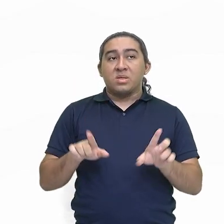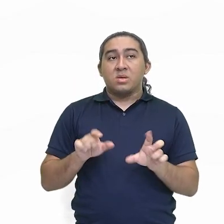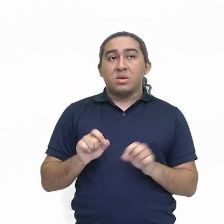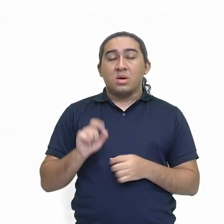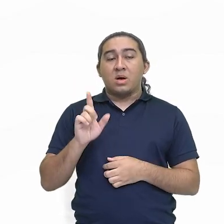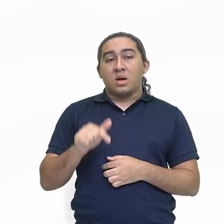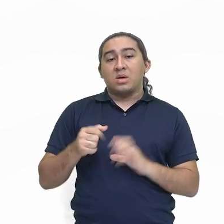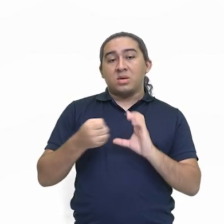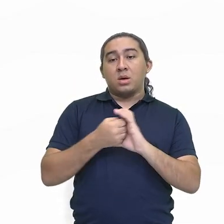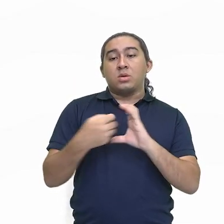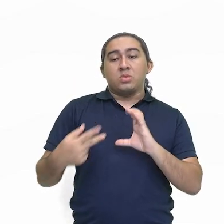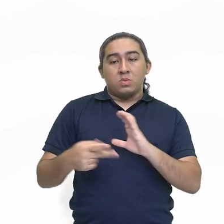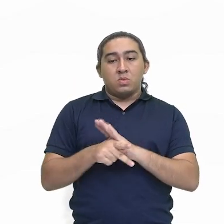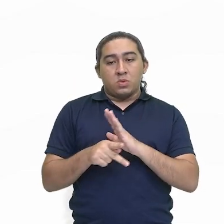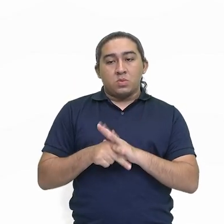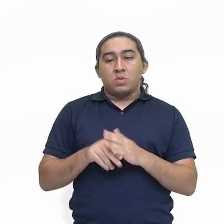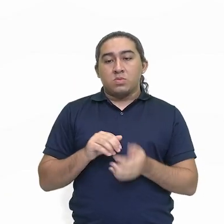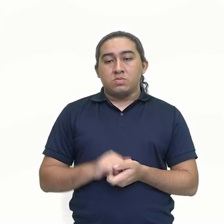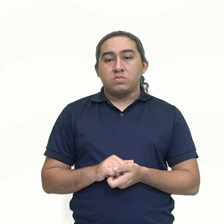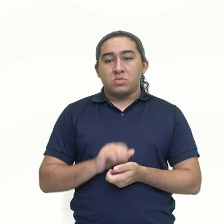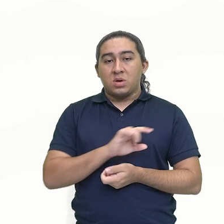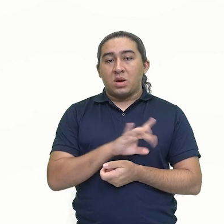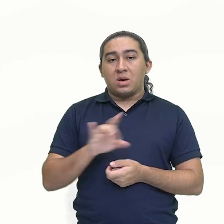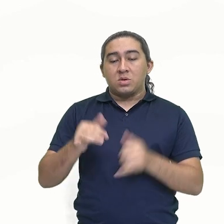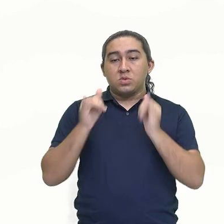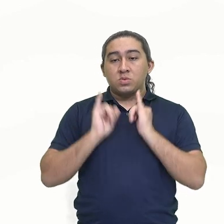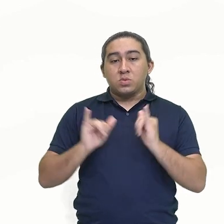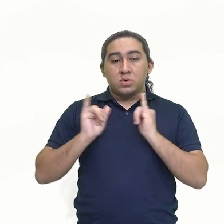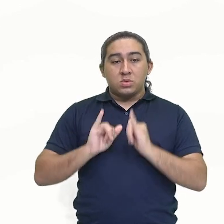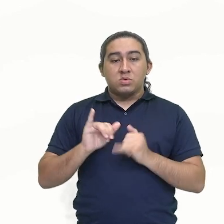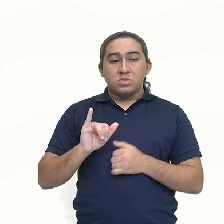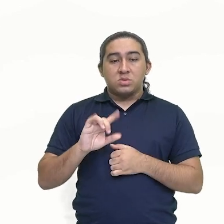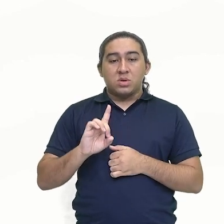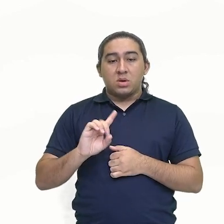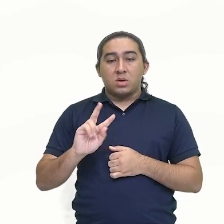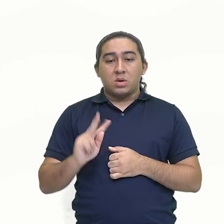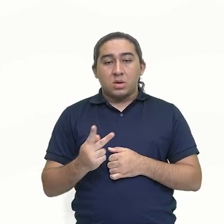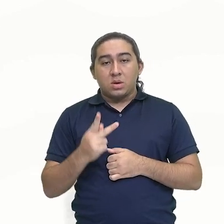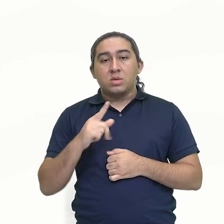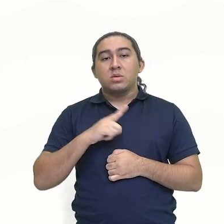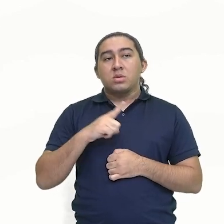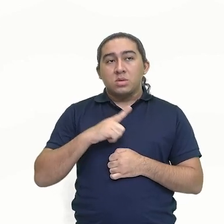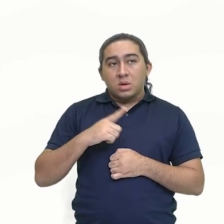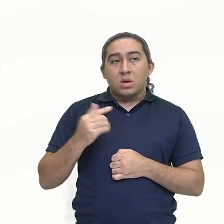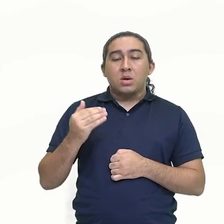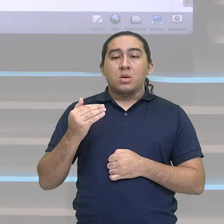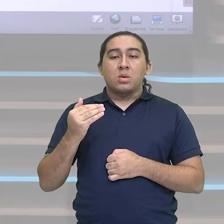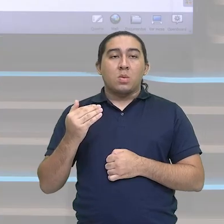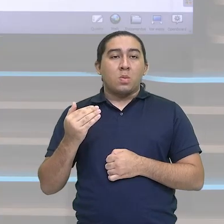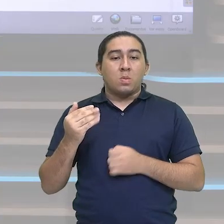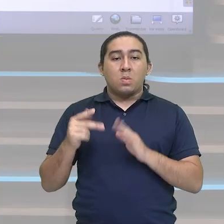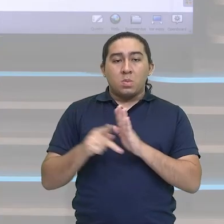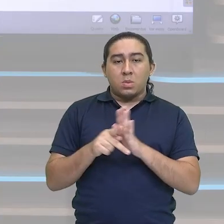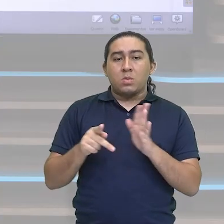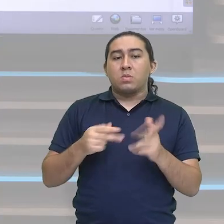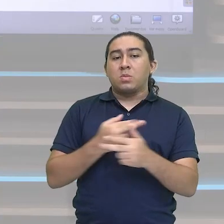essa lógica que cada divulgação de IDH que os bancos fazem, etc.,